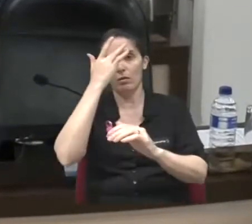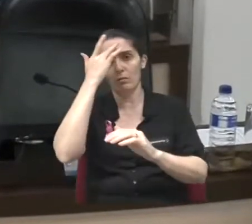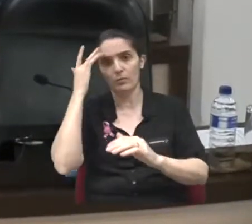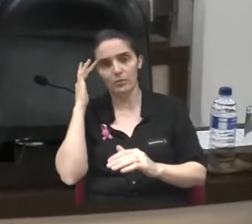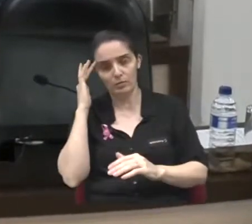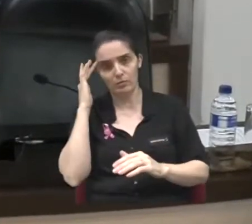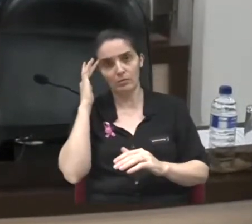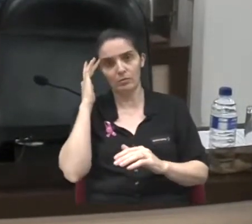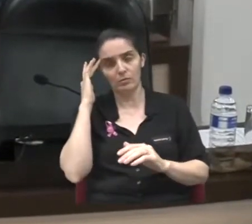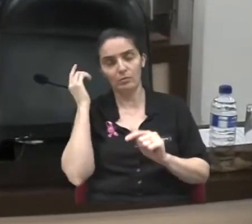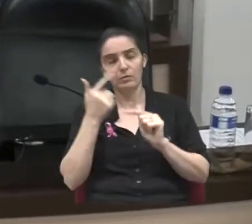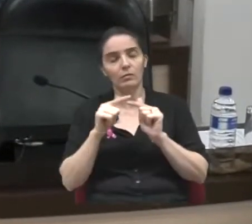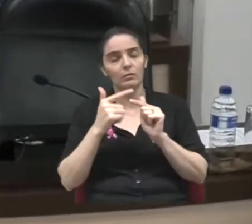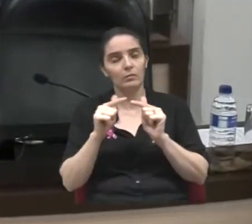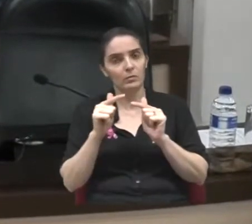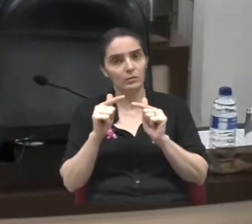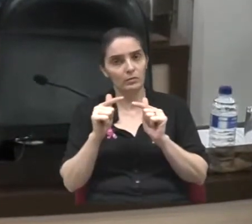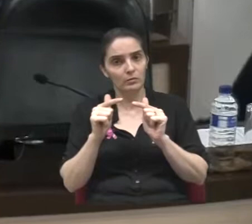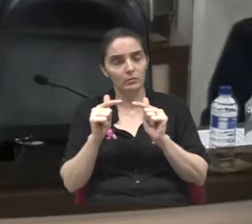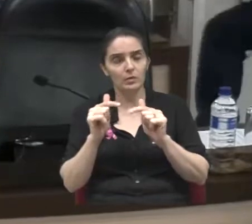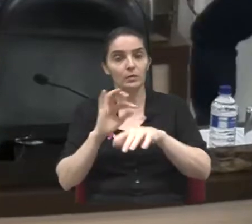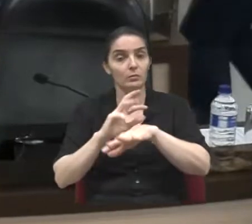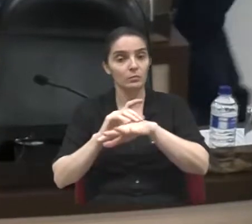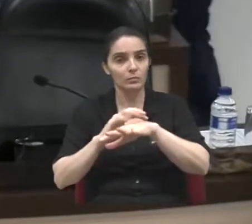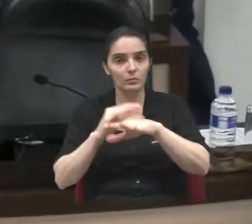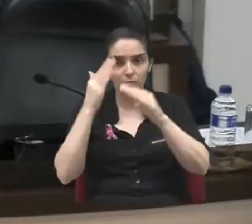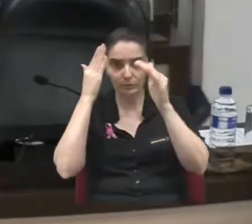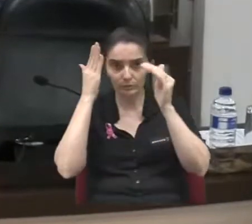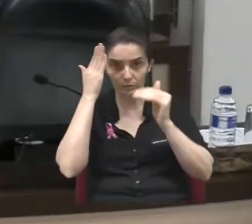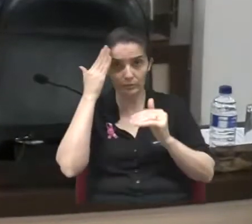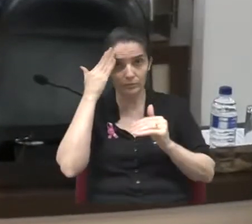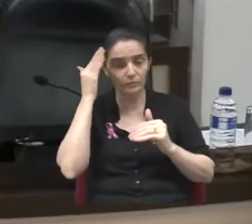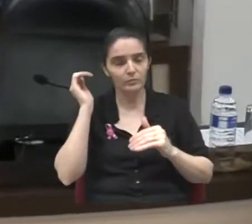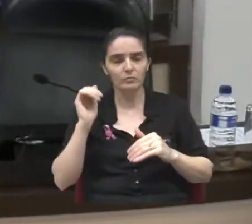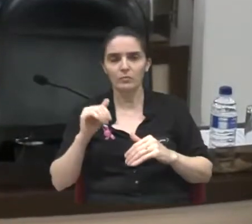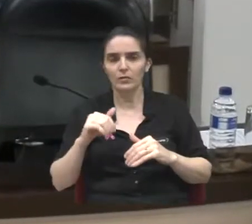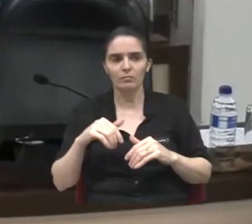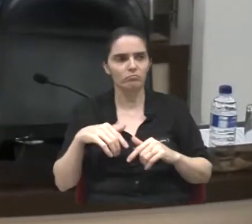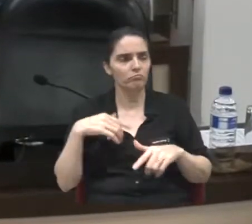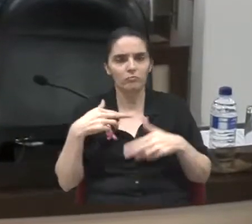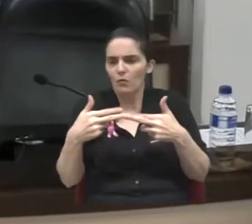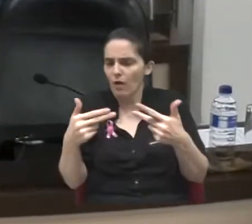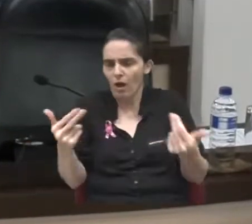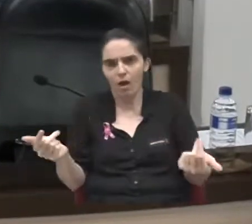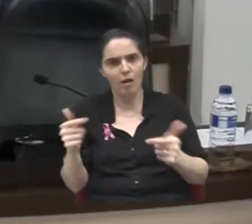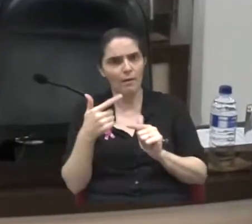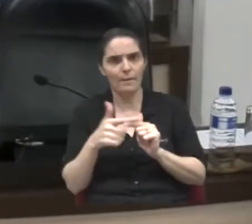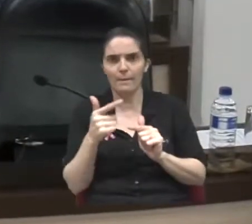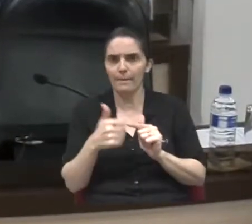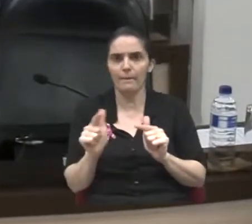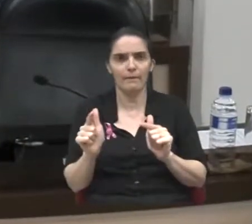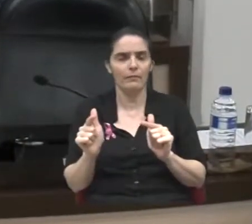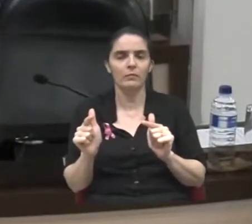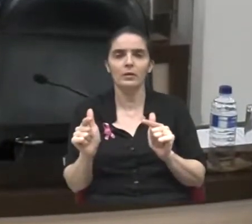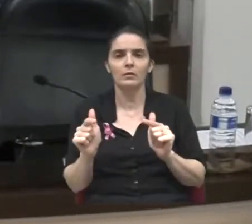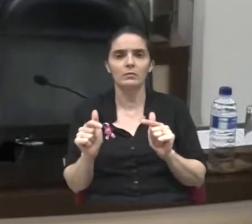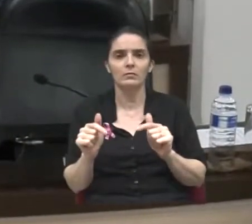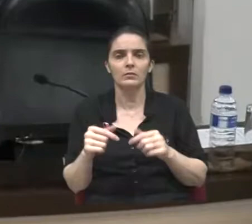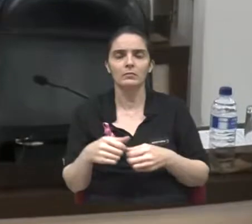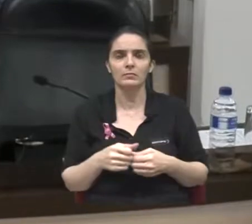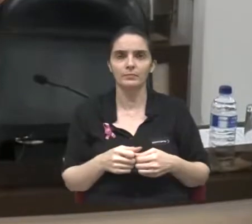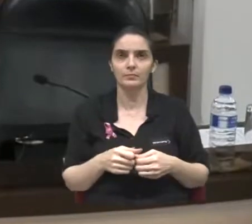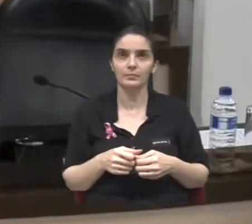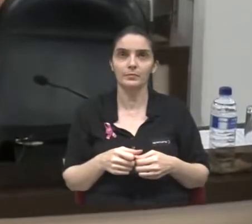saúde mental, psiquiátrico, seja um surto psicótico, esquizofrenia, do ponto de vista de dependência, ou qualquer tipo de agitação